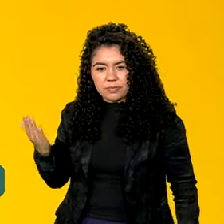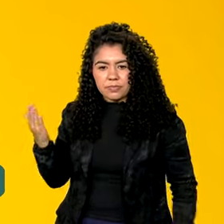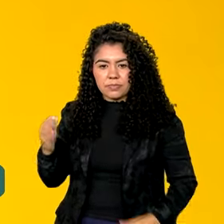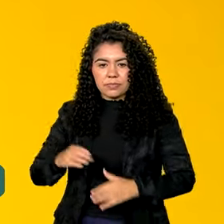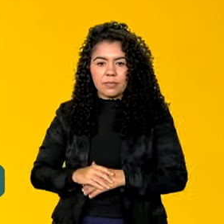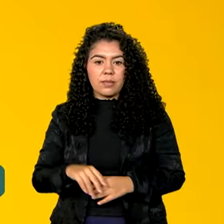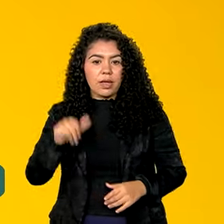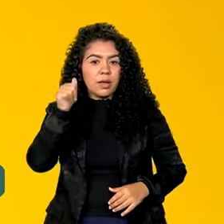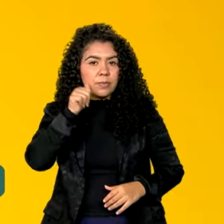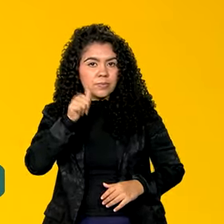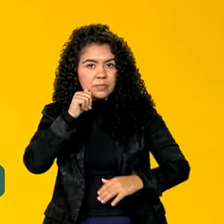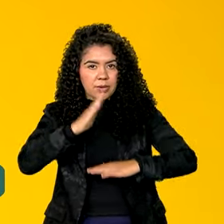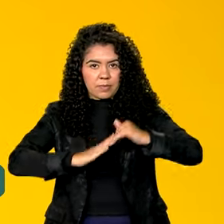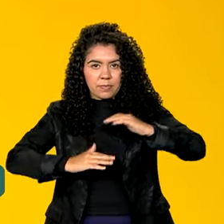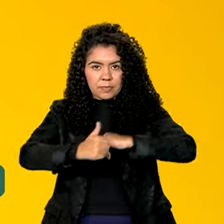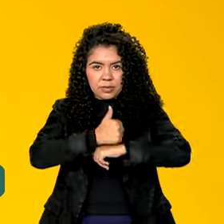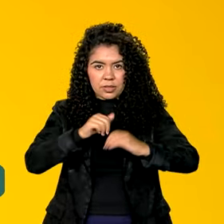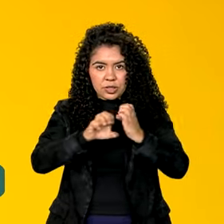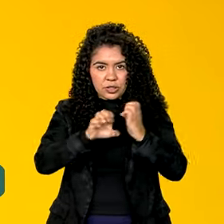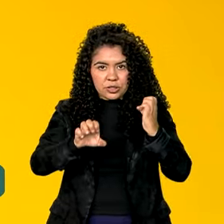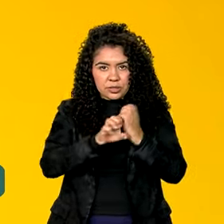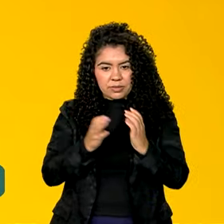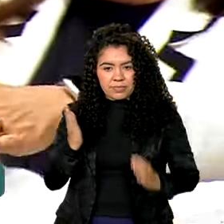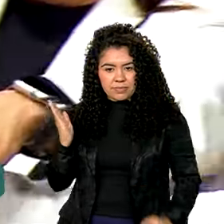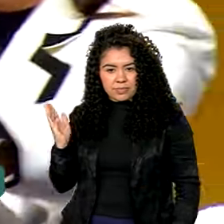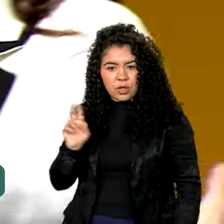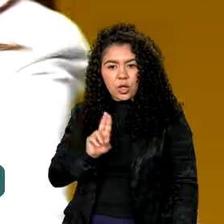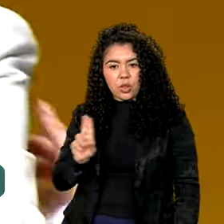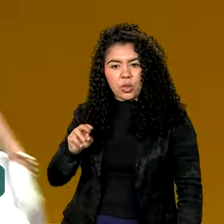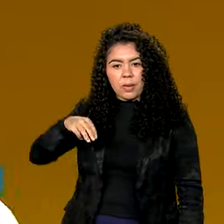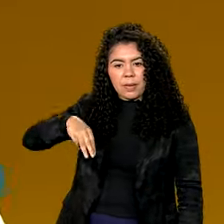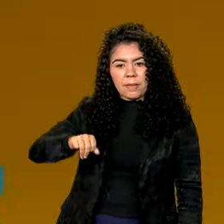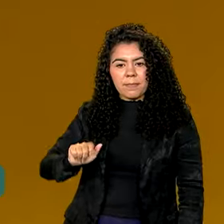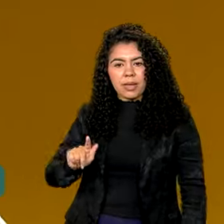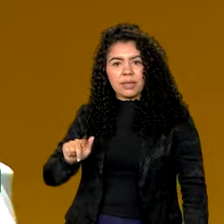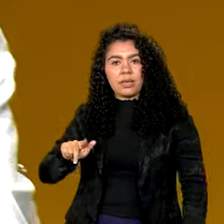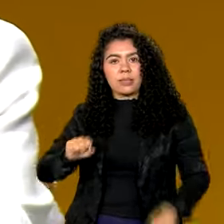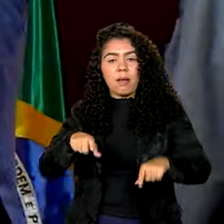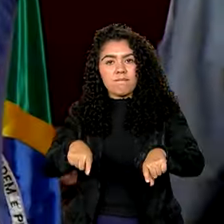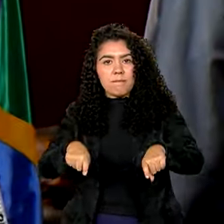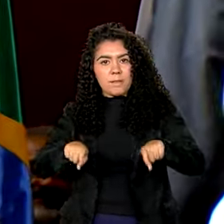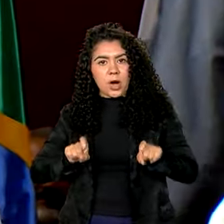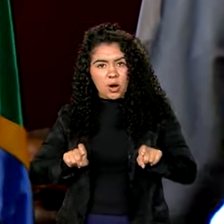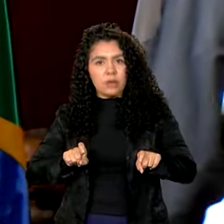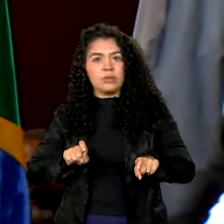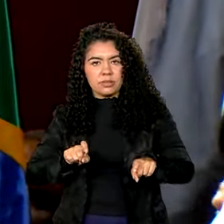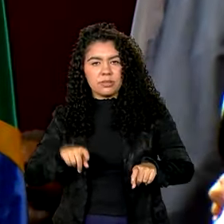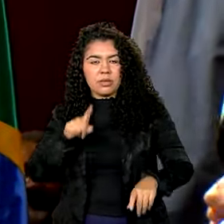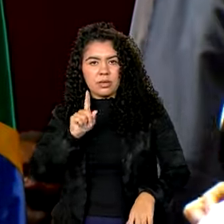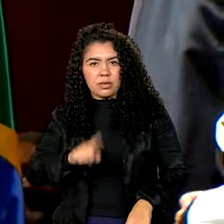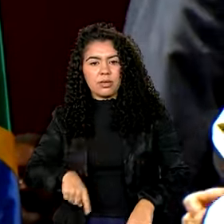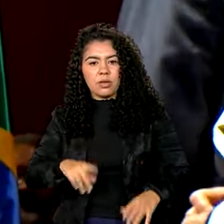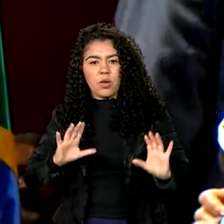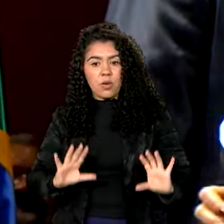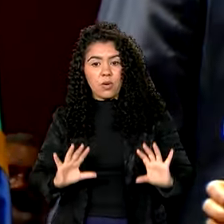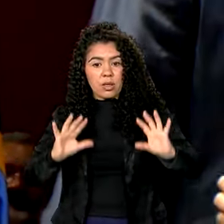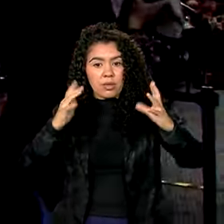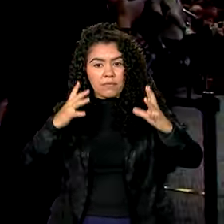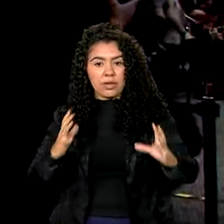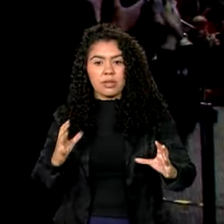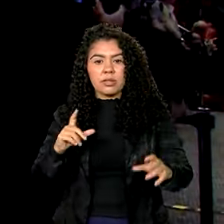A engenheira civil Magda Chambriard tomou posse como presidente da Petrobras em uma cerimônia que contou